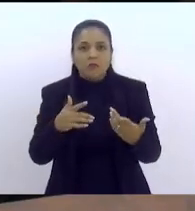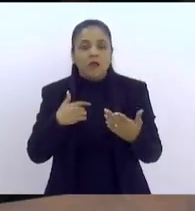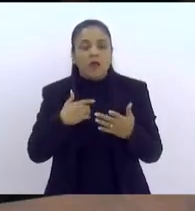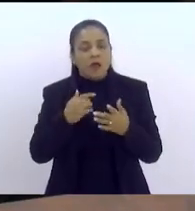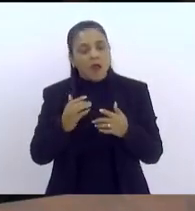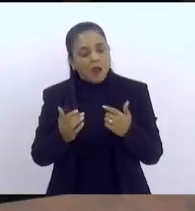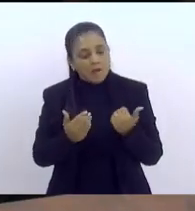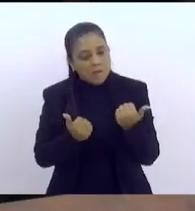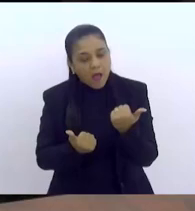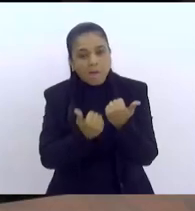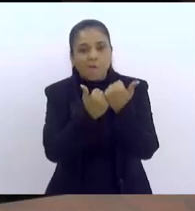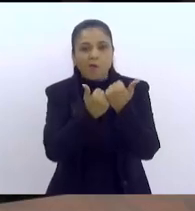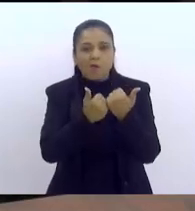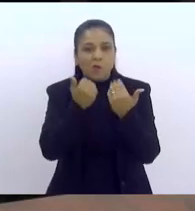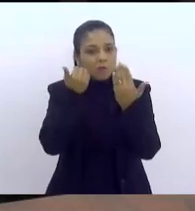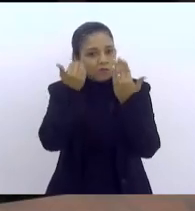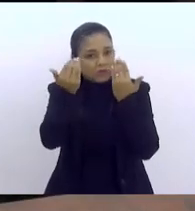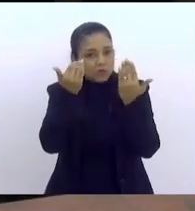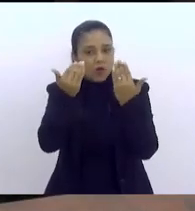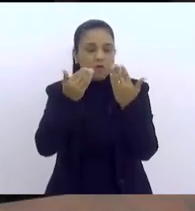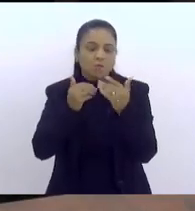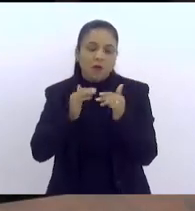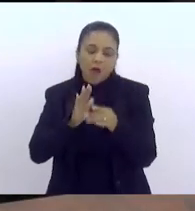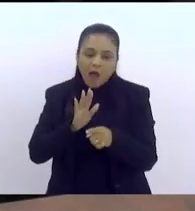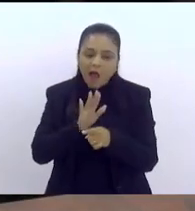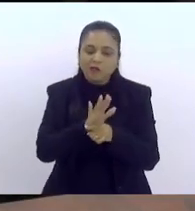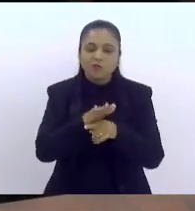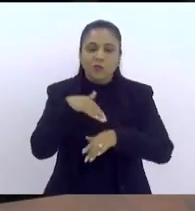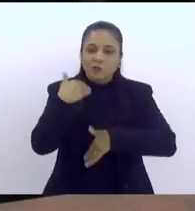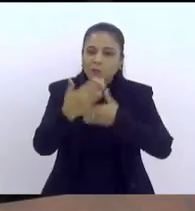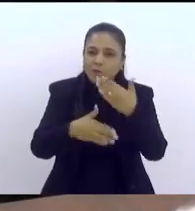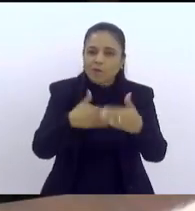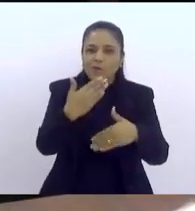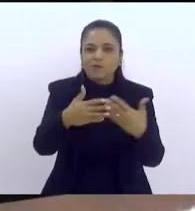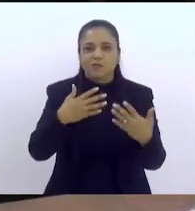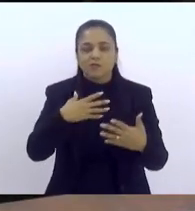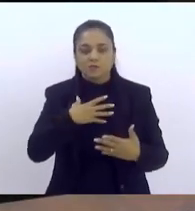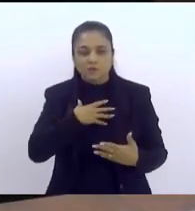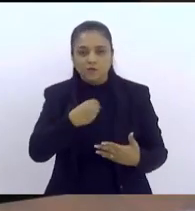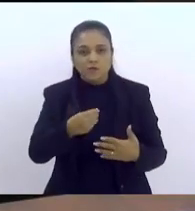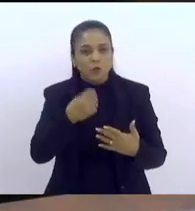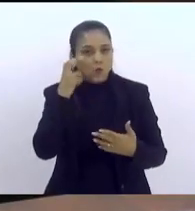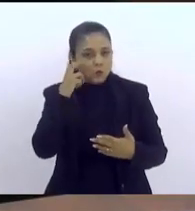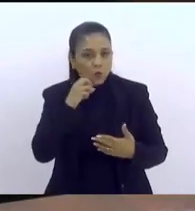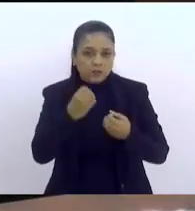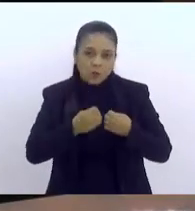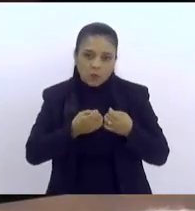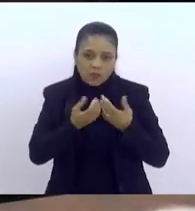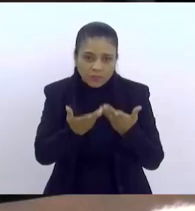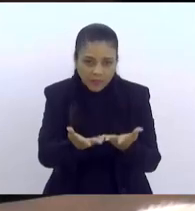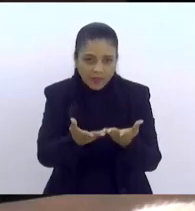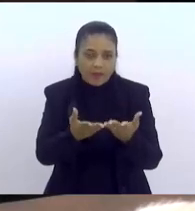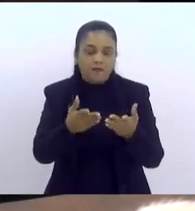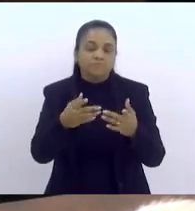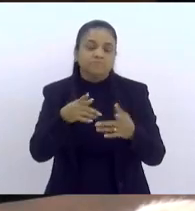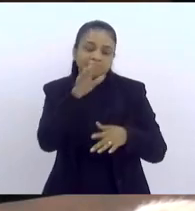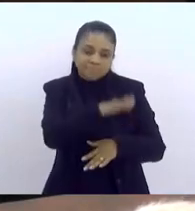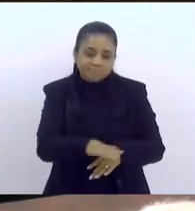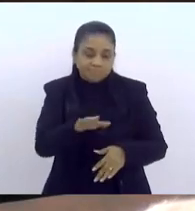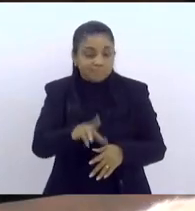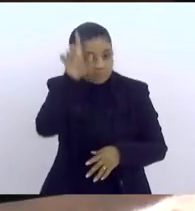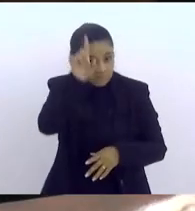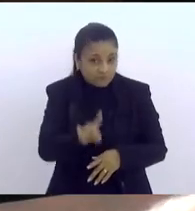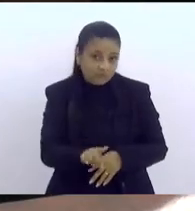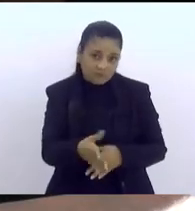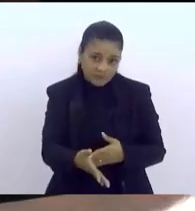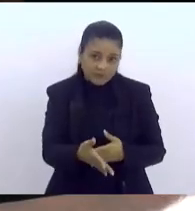psicológico, para ajudá-la nesse processo. Então, o que a gente quer é garantir o direito das crianças, que é prioridade absoluta, e